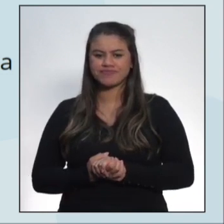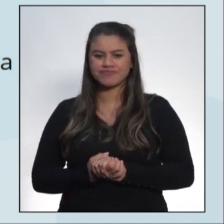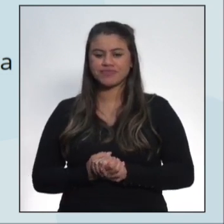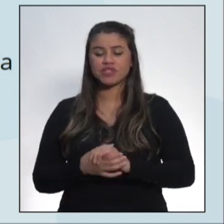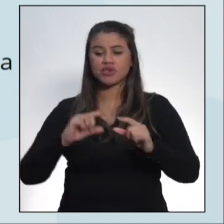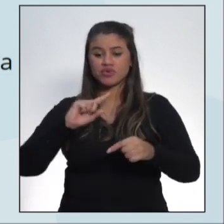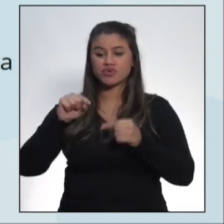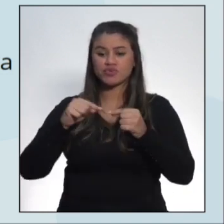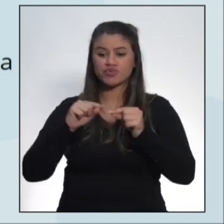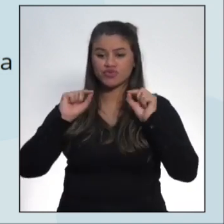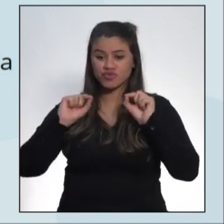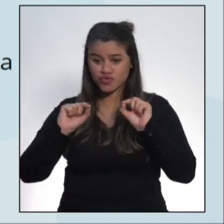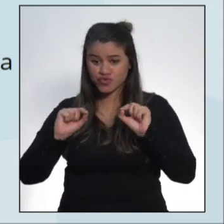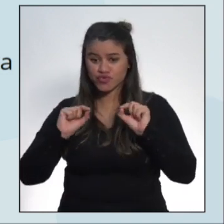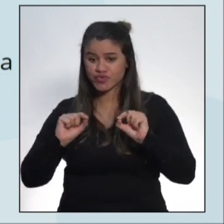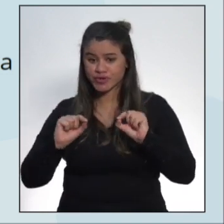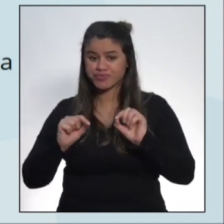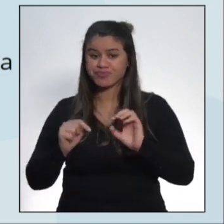de, vamos lá,